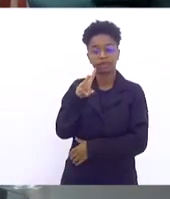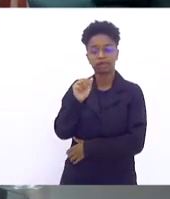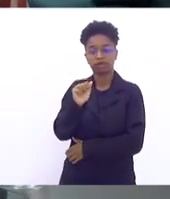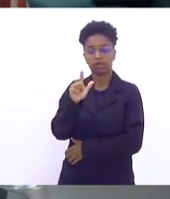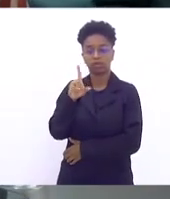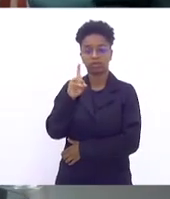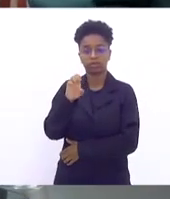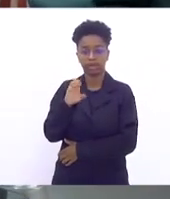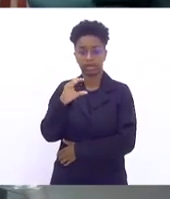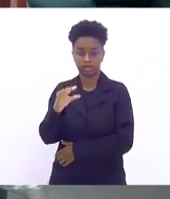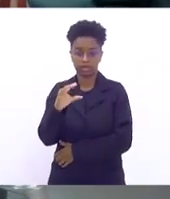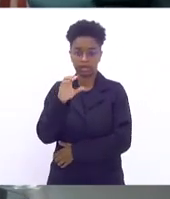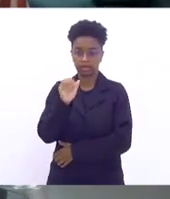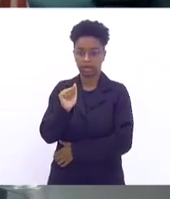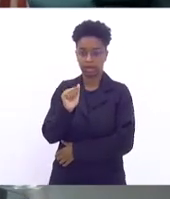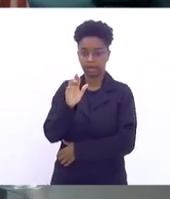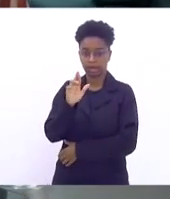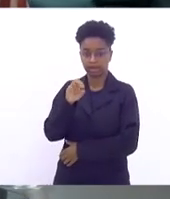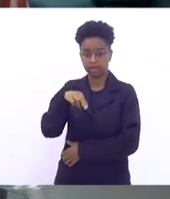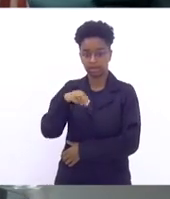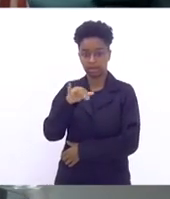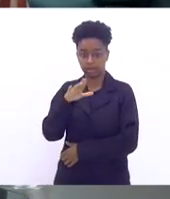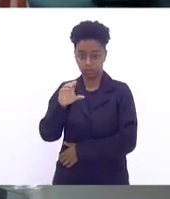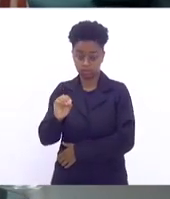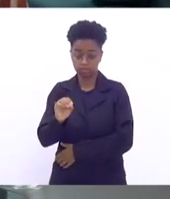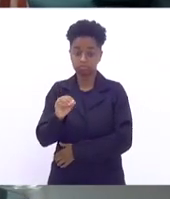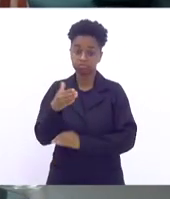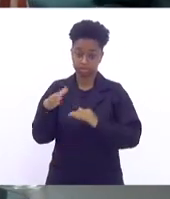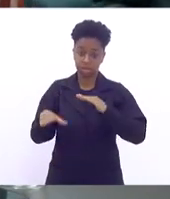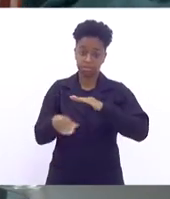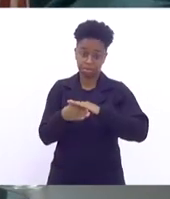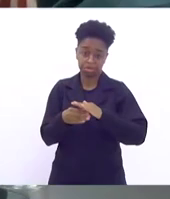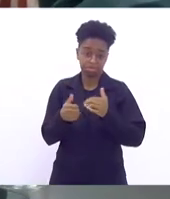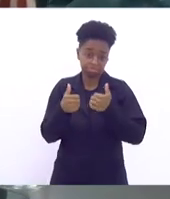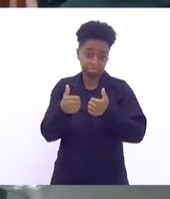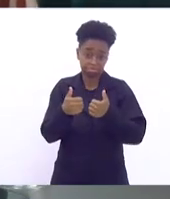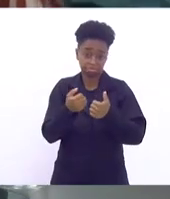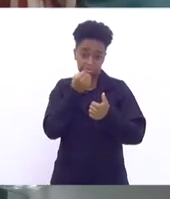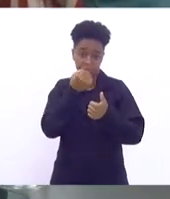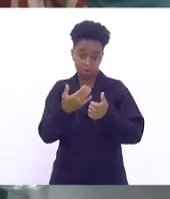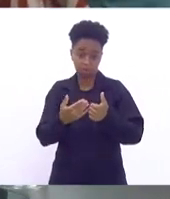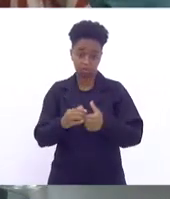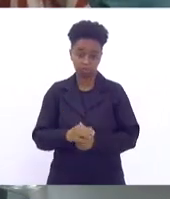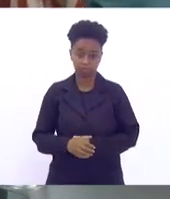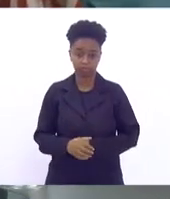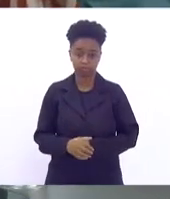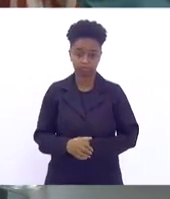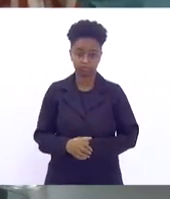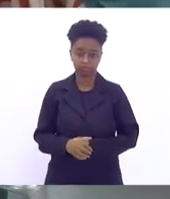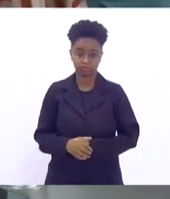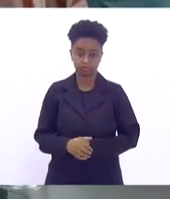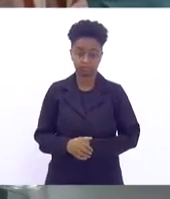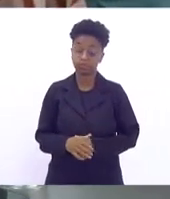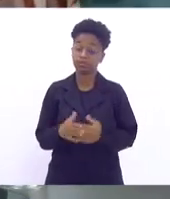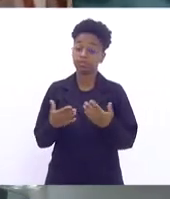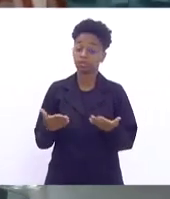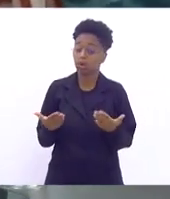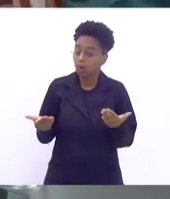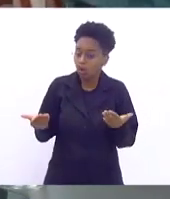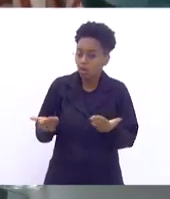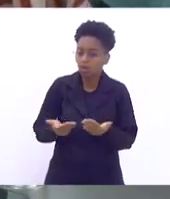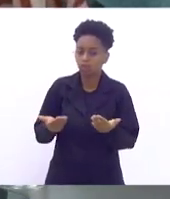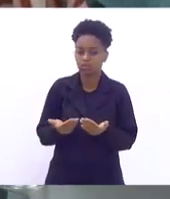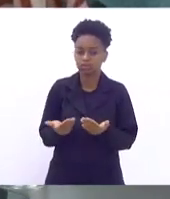emendaram emendas Salutaris parte delas então o que que cabe hoje